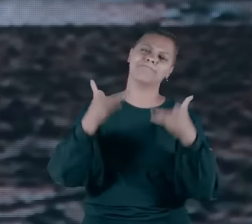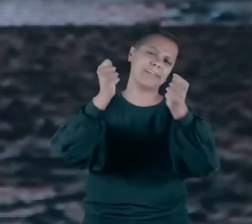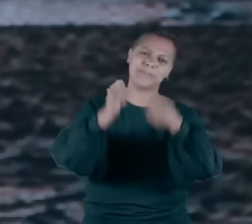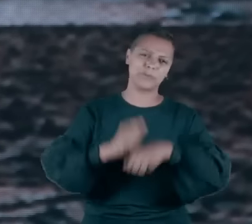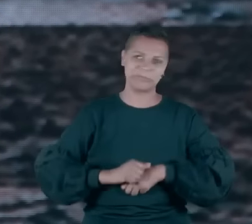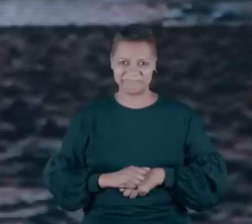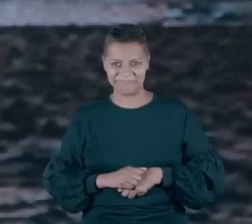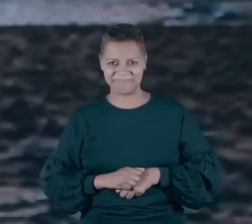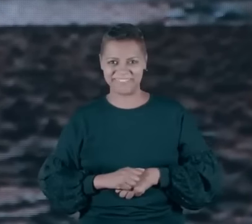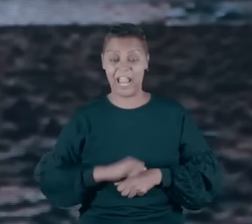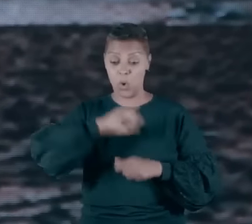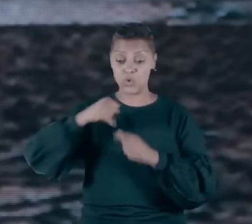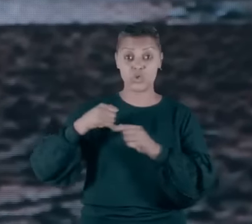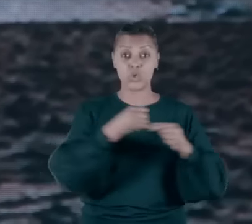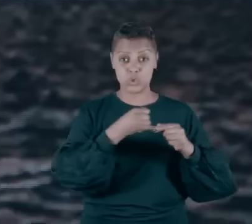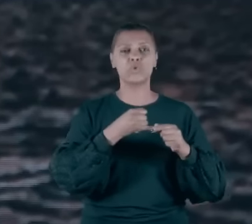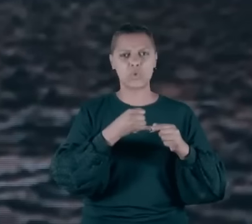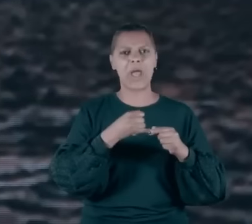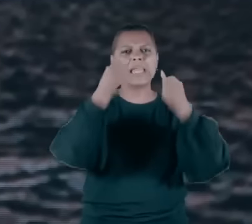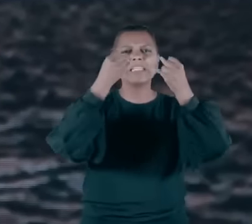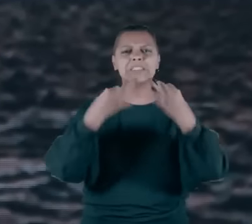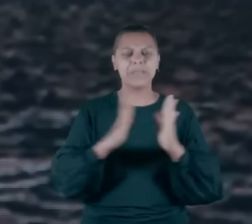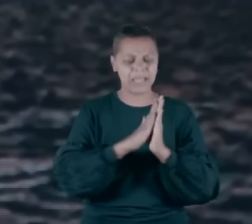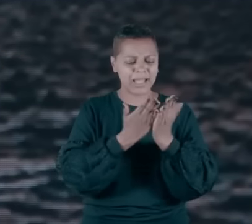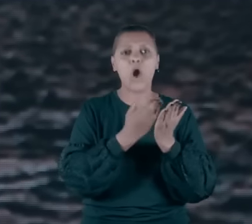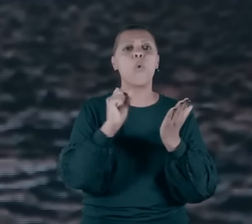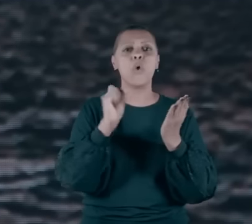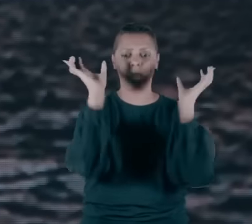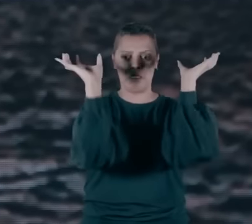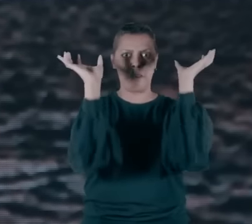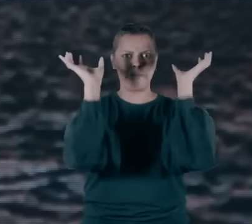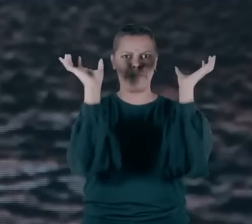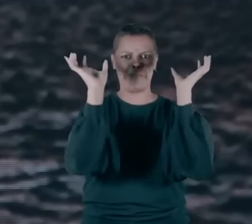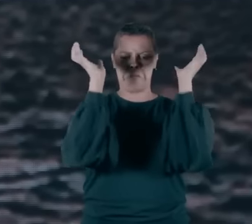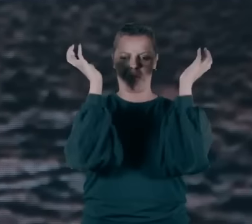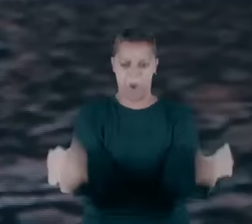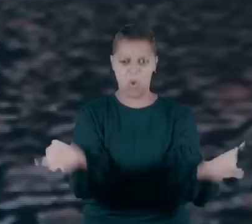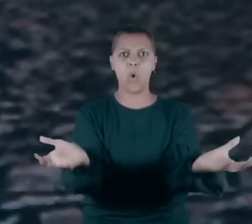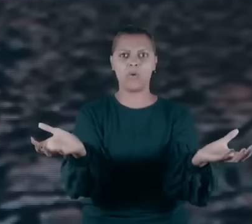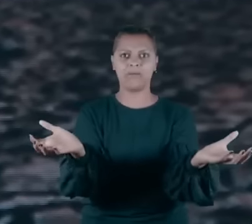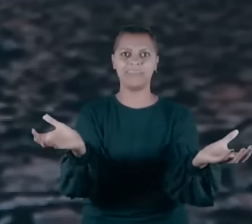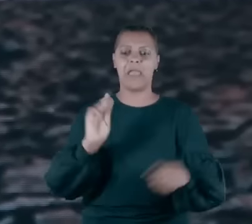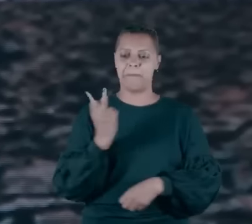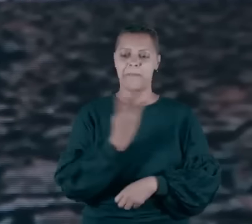texto de Josué diz assim pela fé ruíram as muralhas 11:30 Hebreus